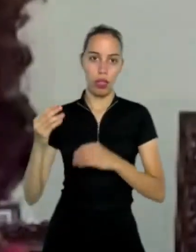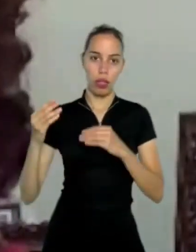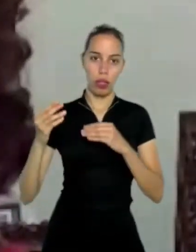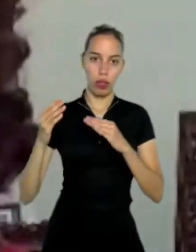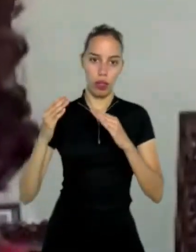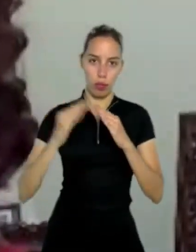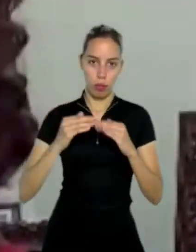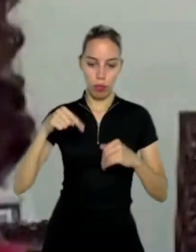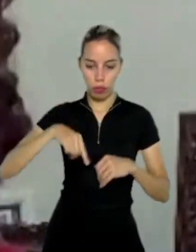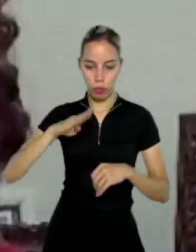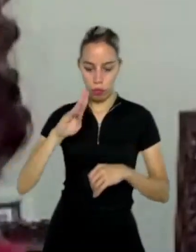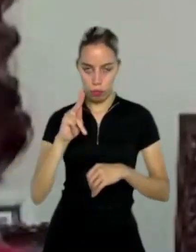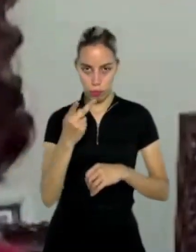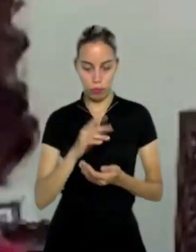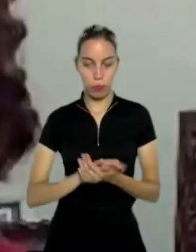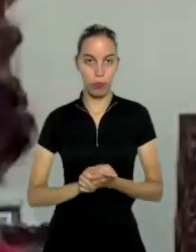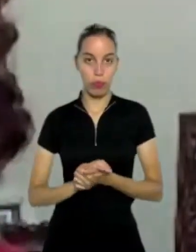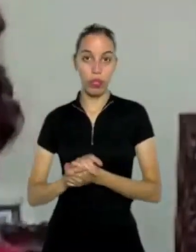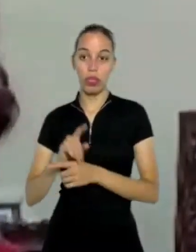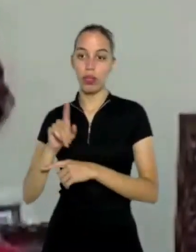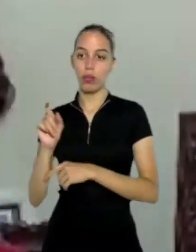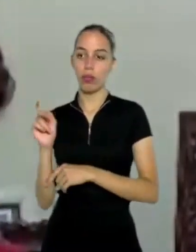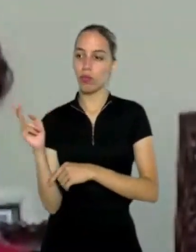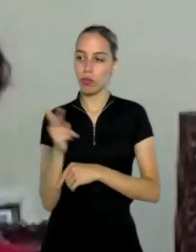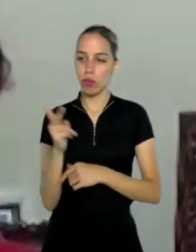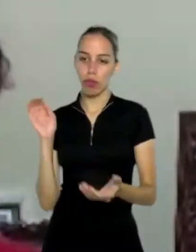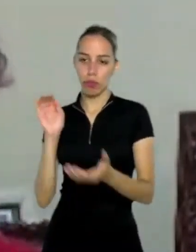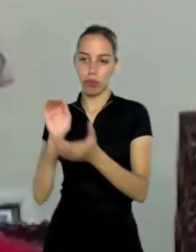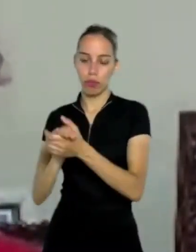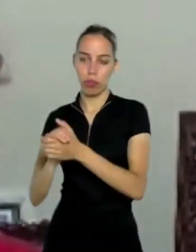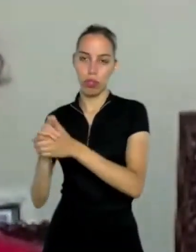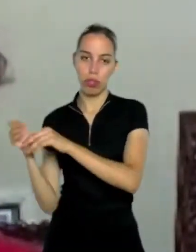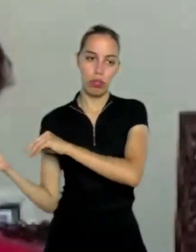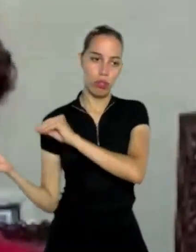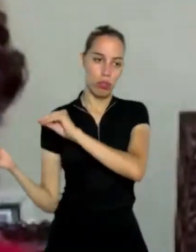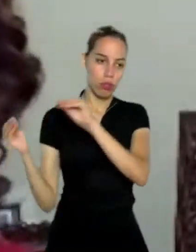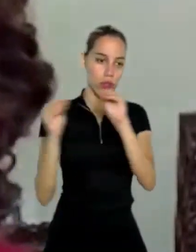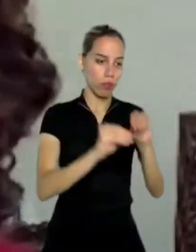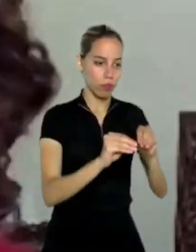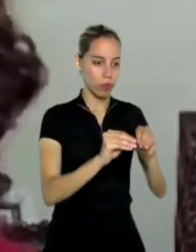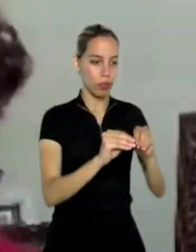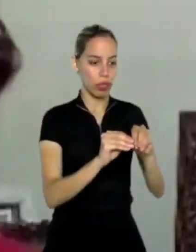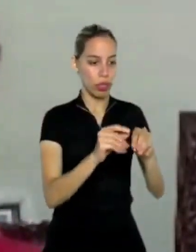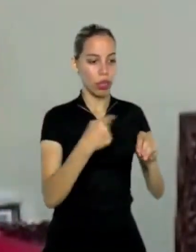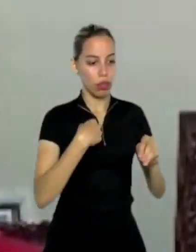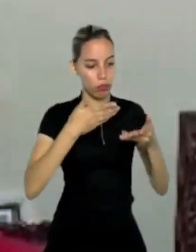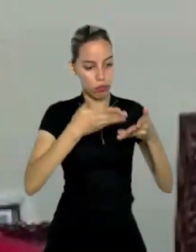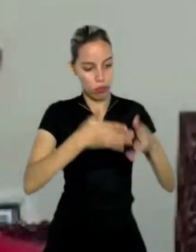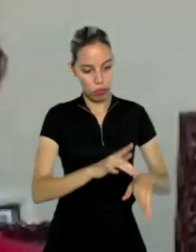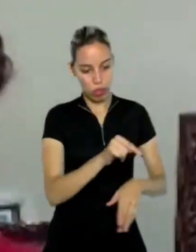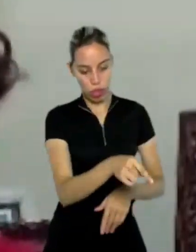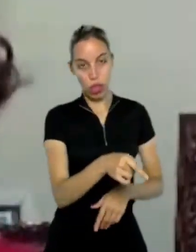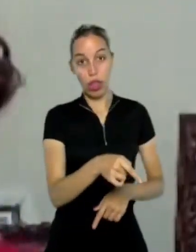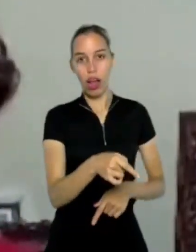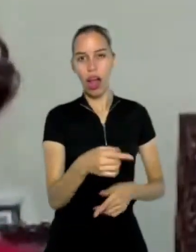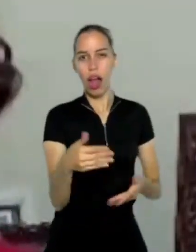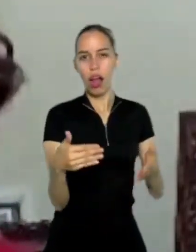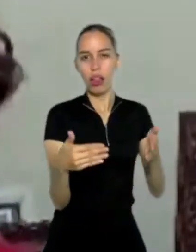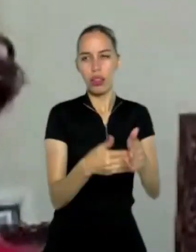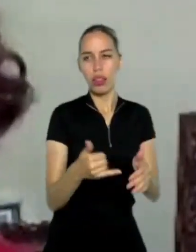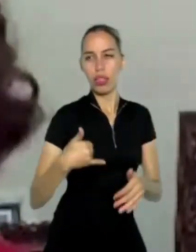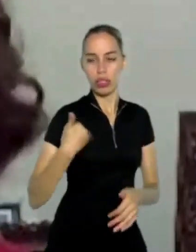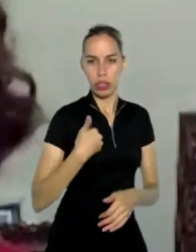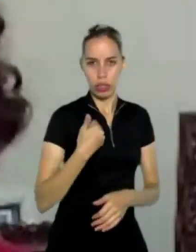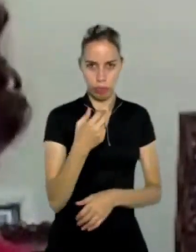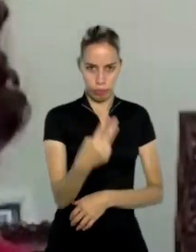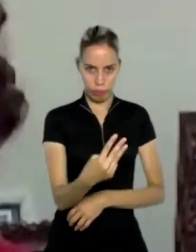eles casaram e foram morar lá. E eu nasci lá e fiquei lá só até os 3 anos de idade. Inclusive,